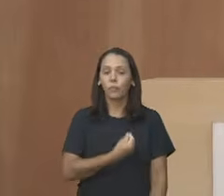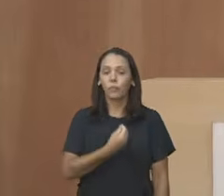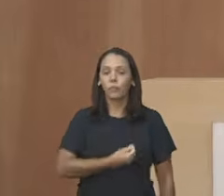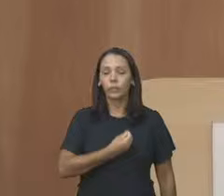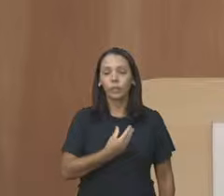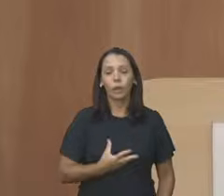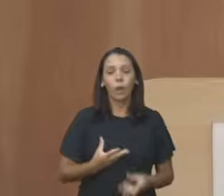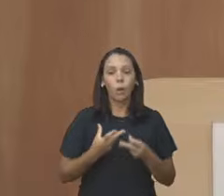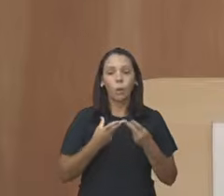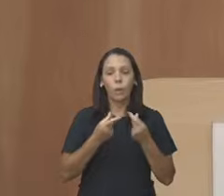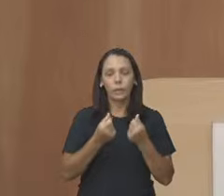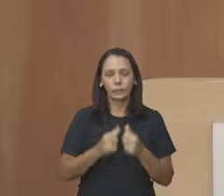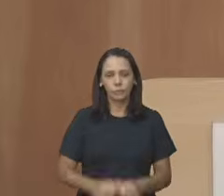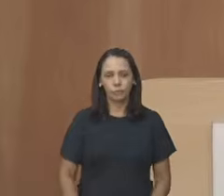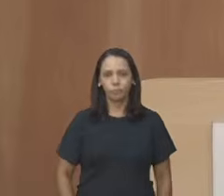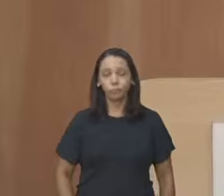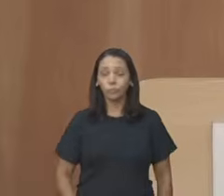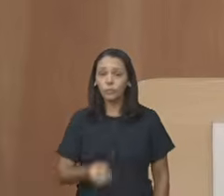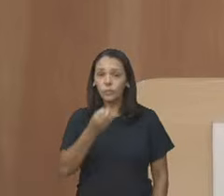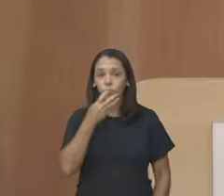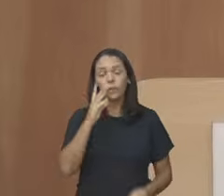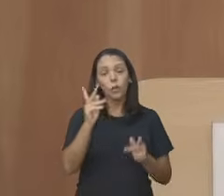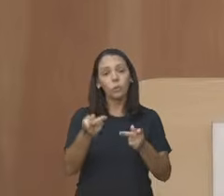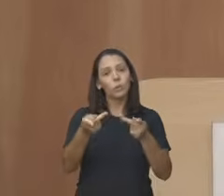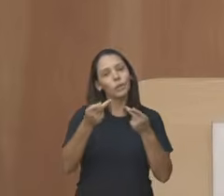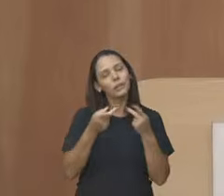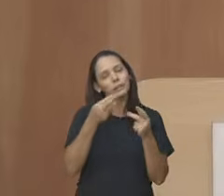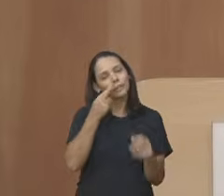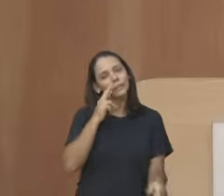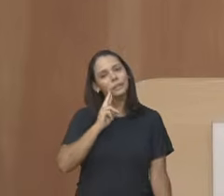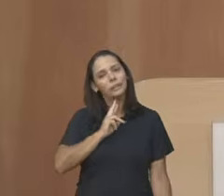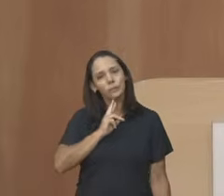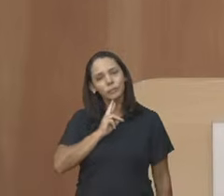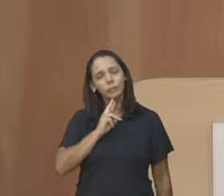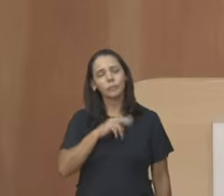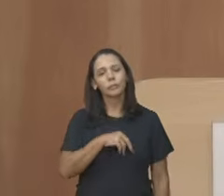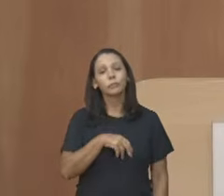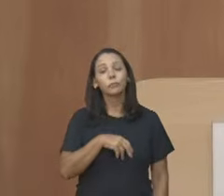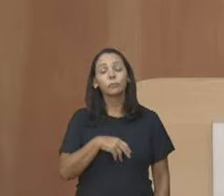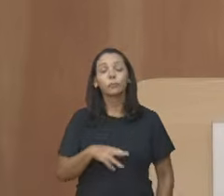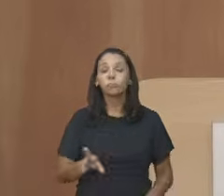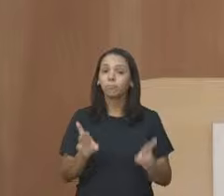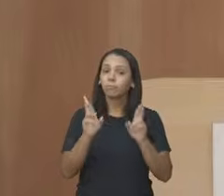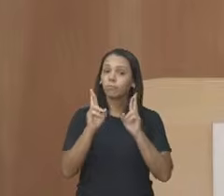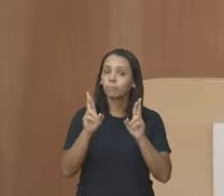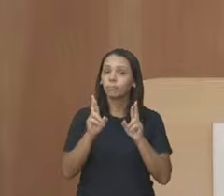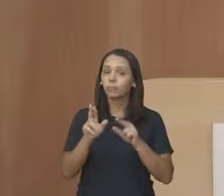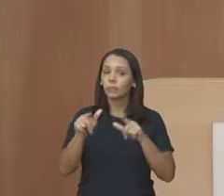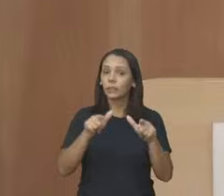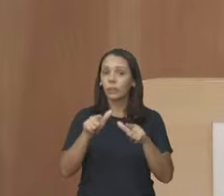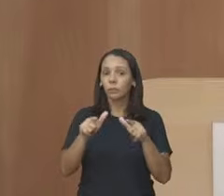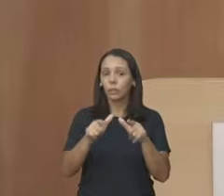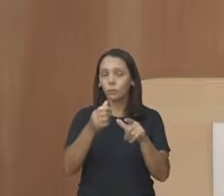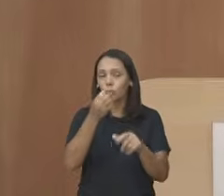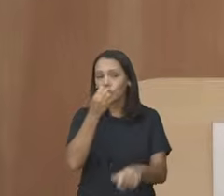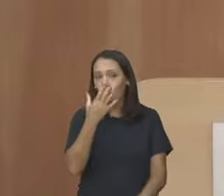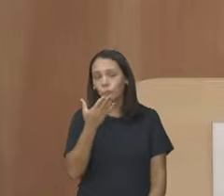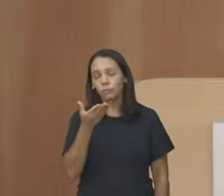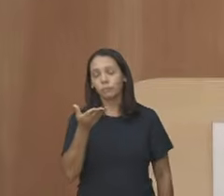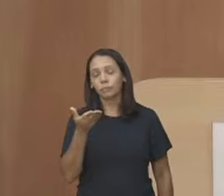Quero, antes de começar minha fala, dar as boas-vindas ao vereador Rogério Timóteo, que seja uma legislatura muito proveitosa para o